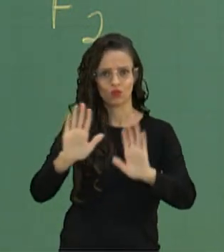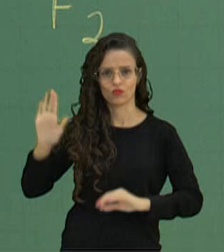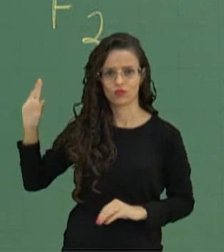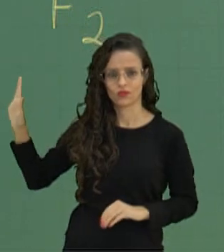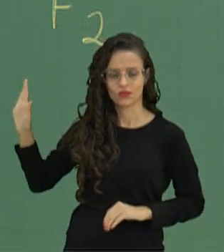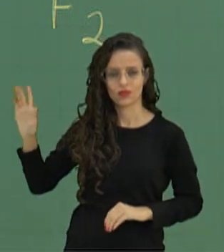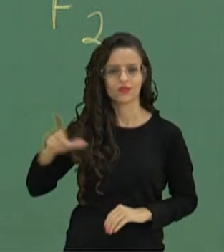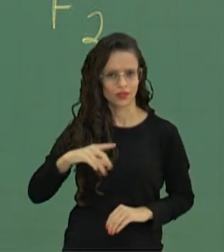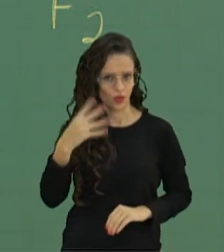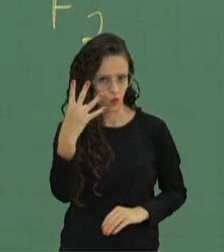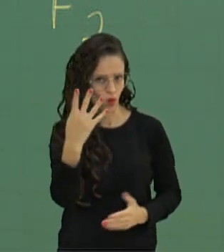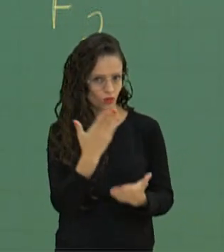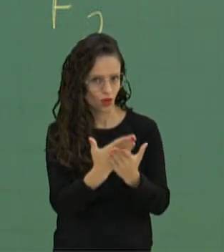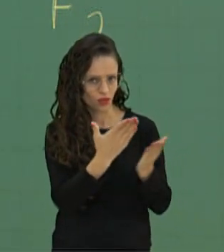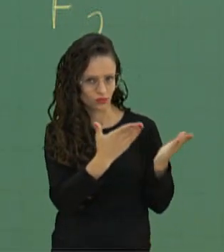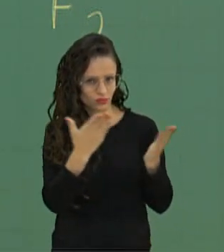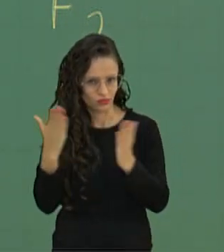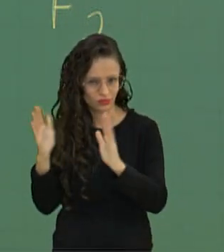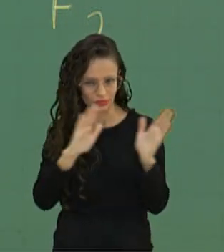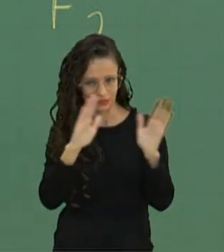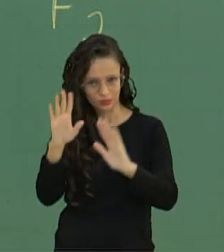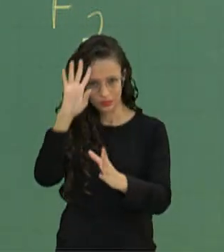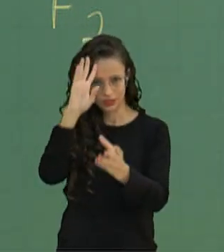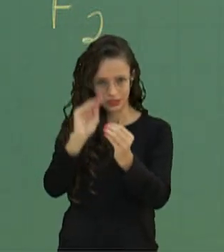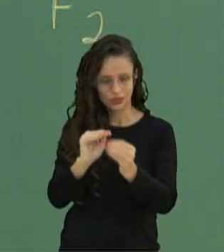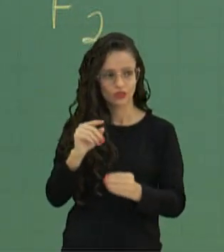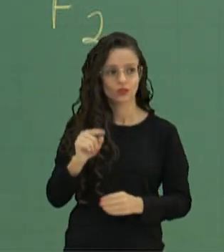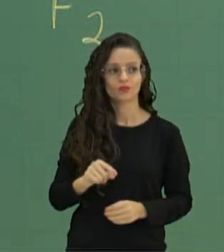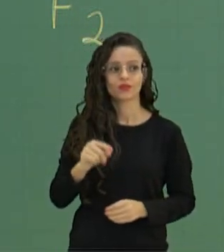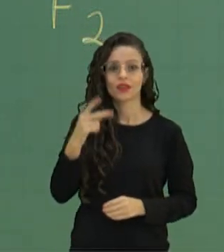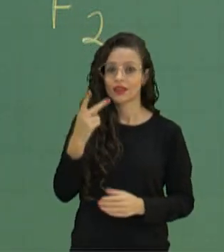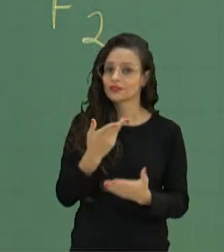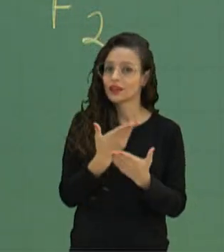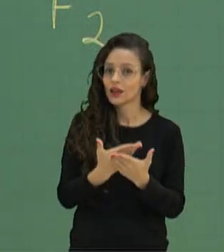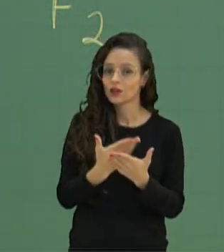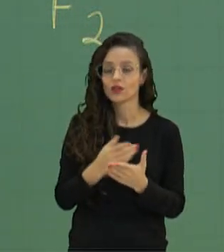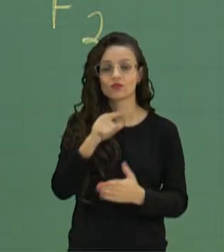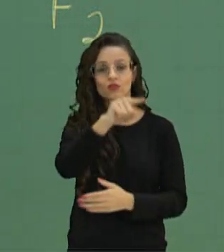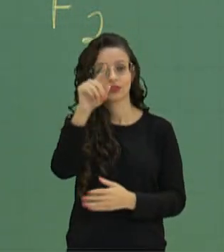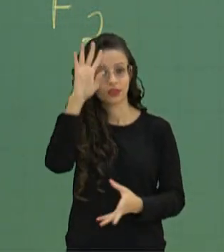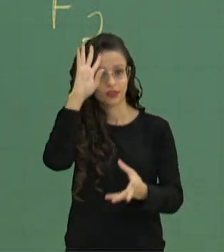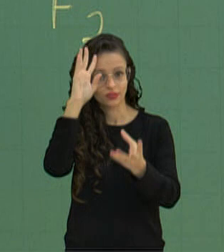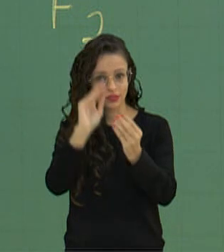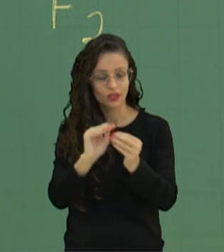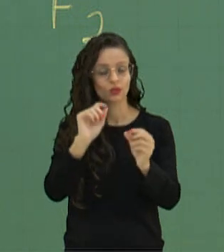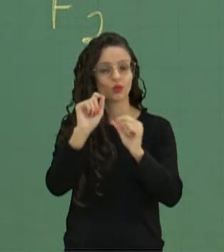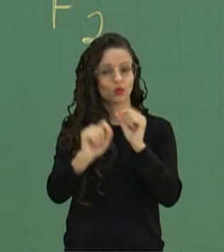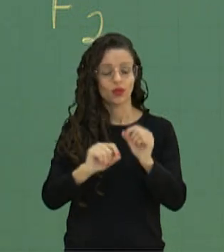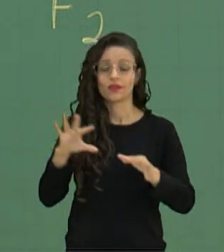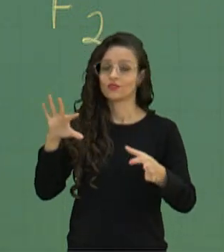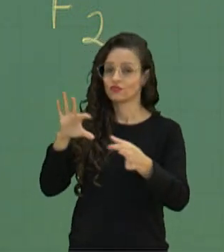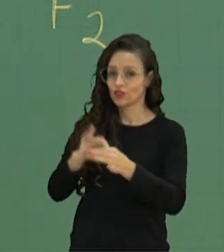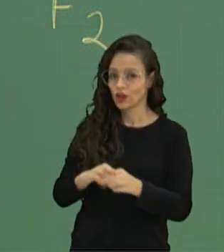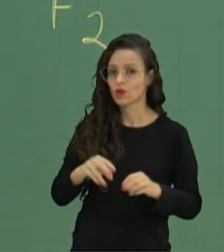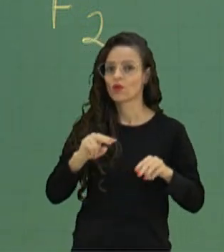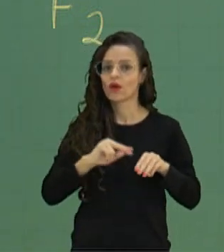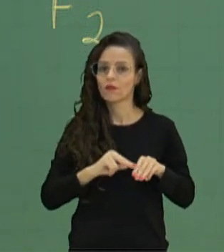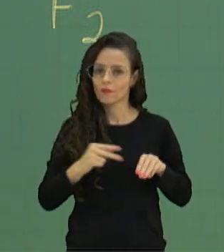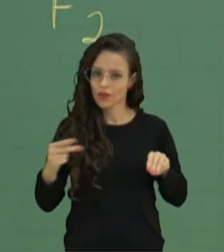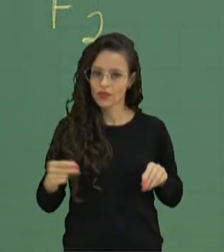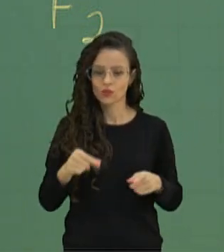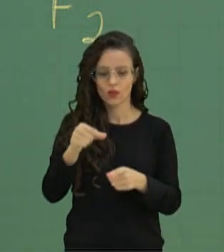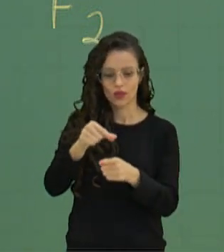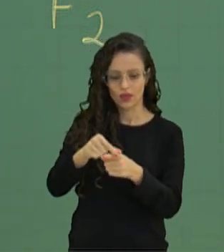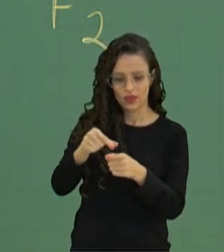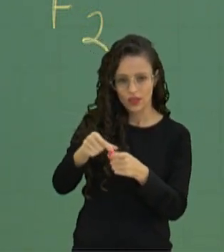Nós temos 4 aulas para entender isso. Então, nessa aula, quero que vocês entendam que, segundo o Mendel, as ervilhas